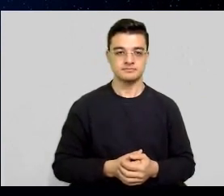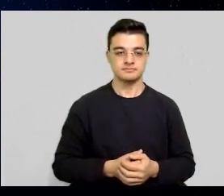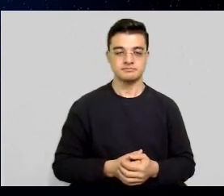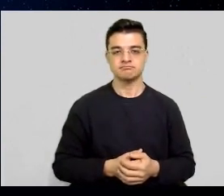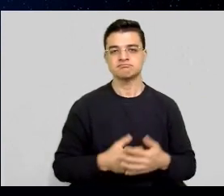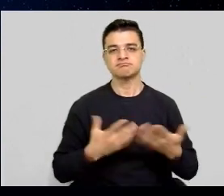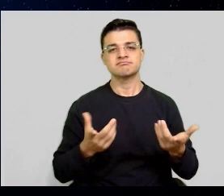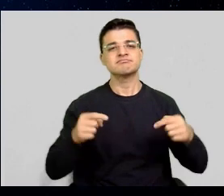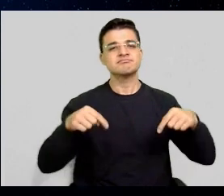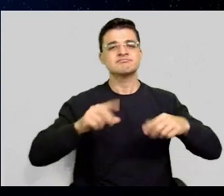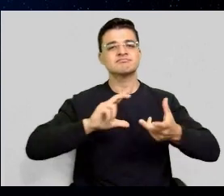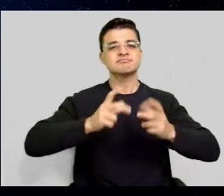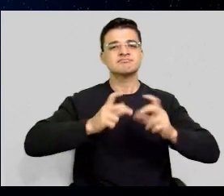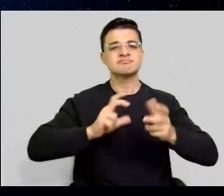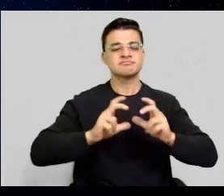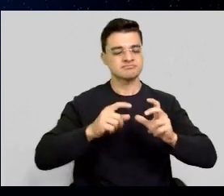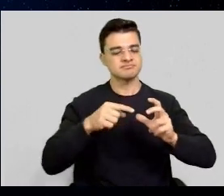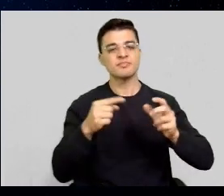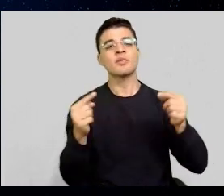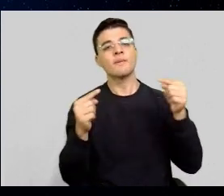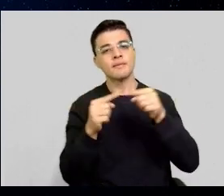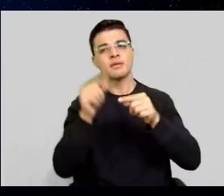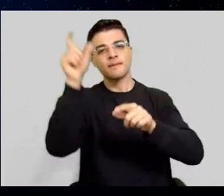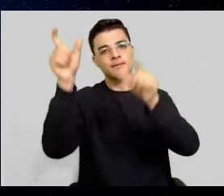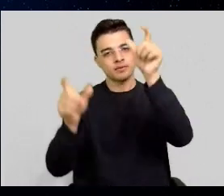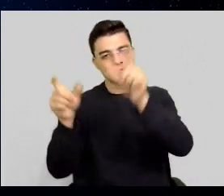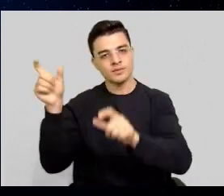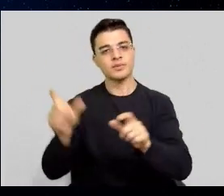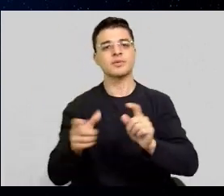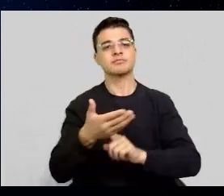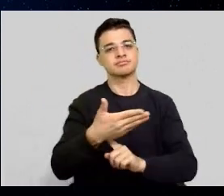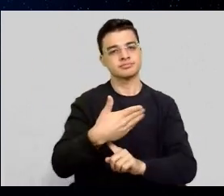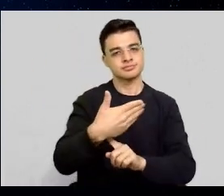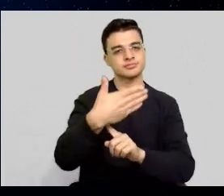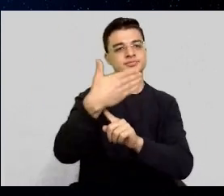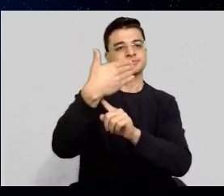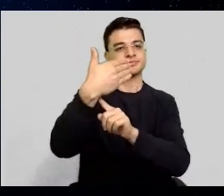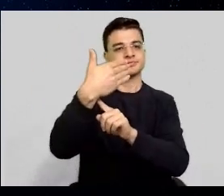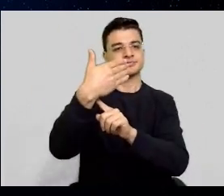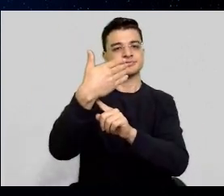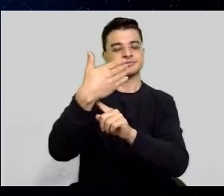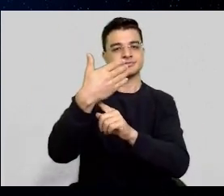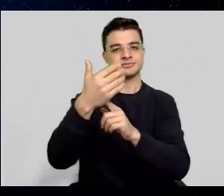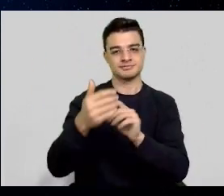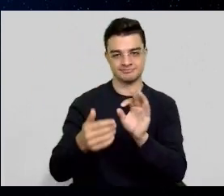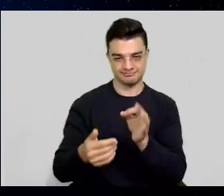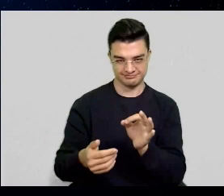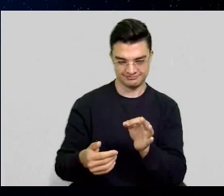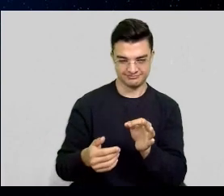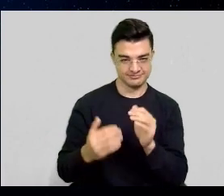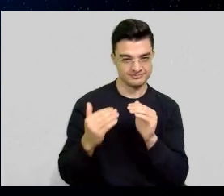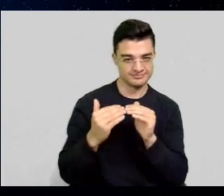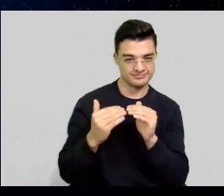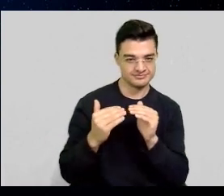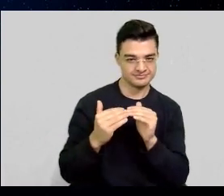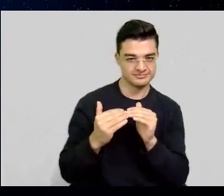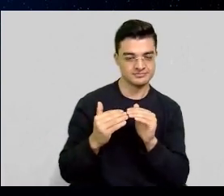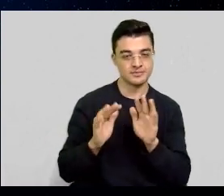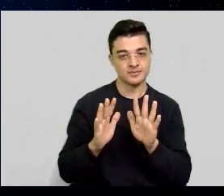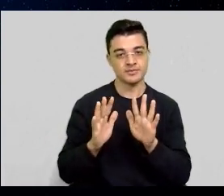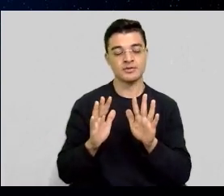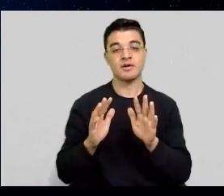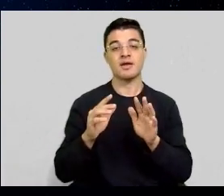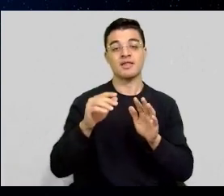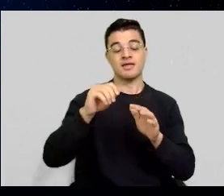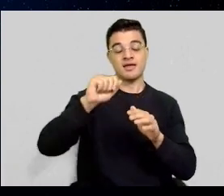ver com pessoas e tecnologias, certo? E aí, não sei se vocês concordam comigo nesse sentido, o maior evento da América